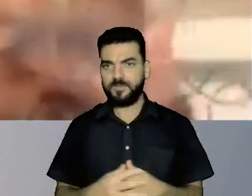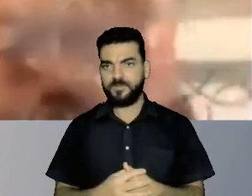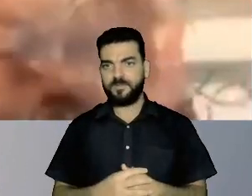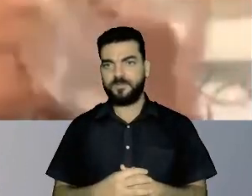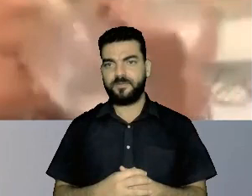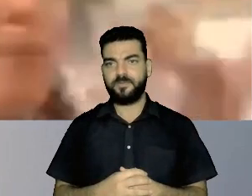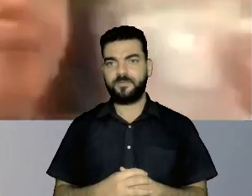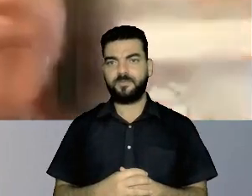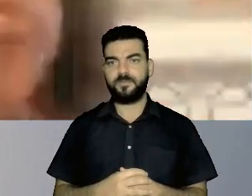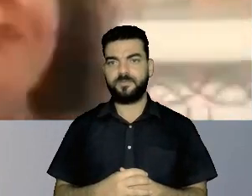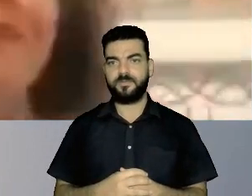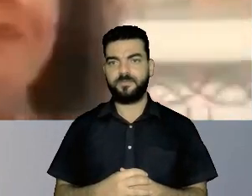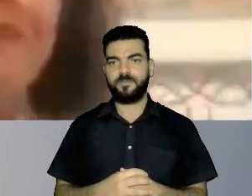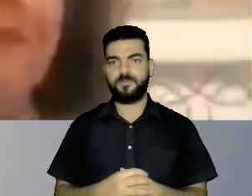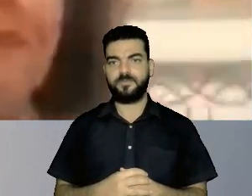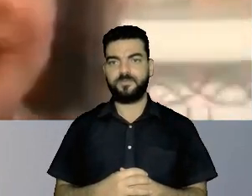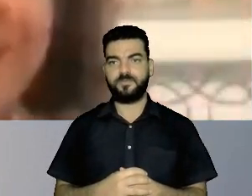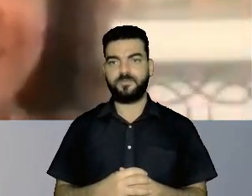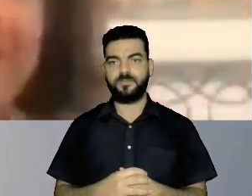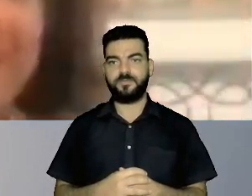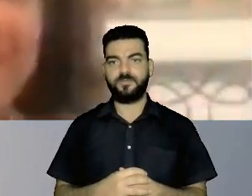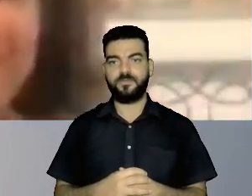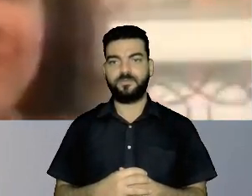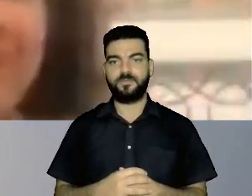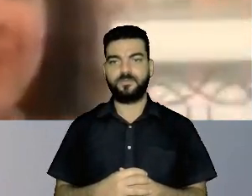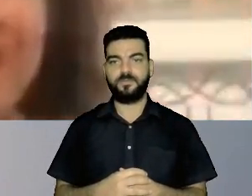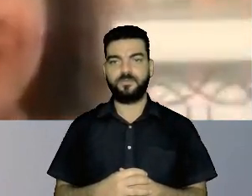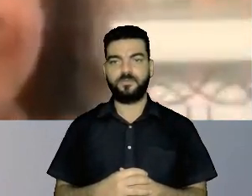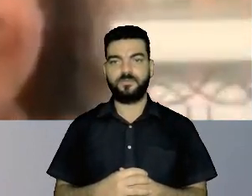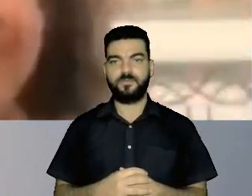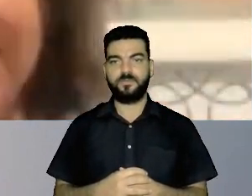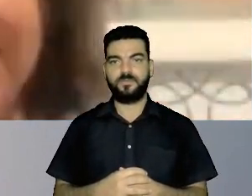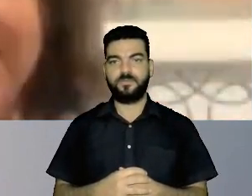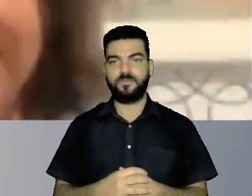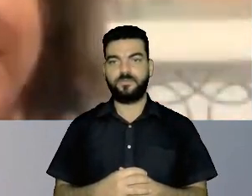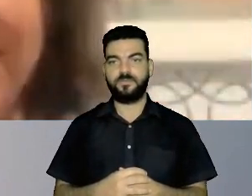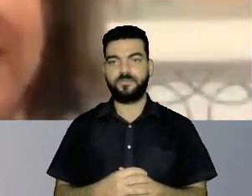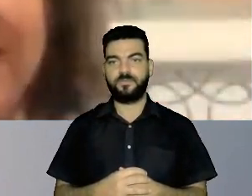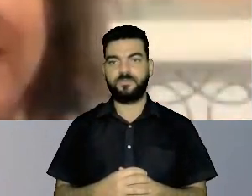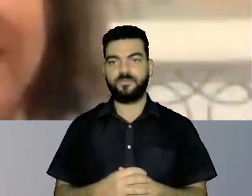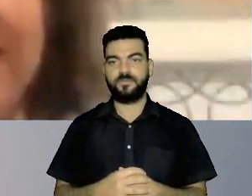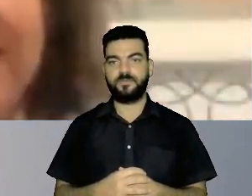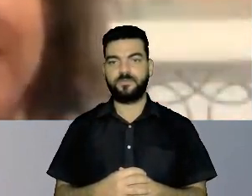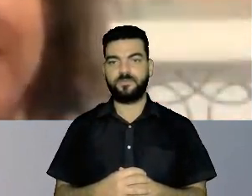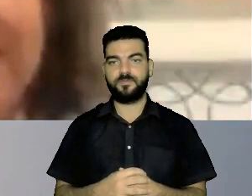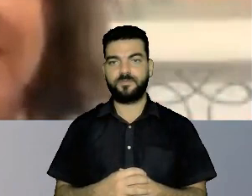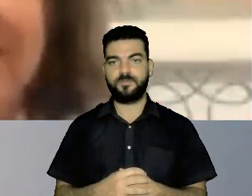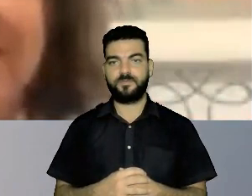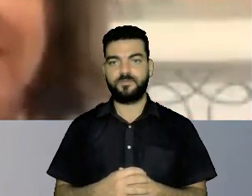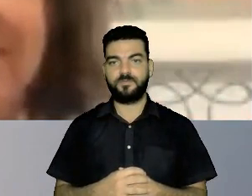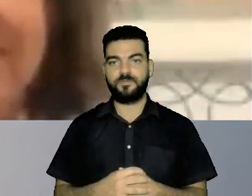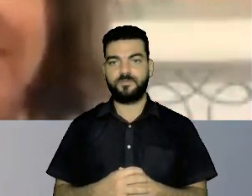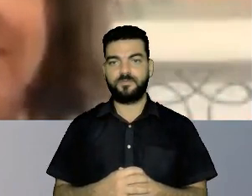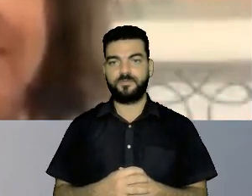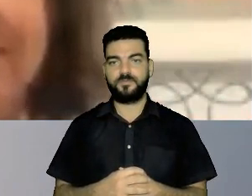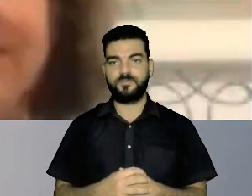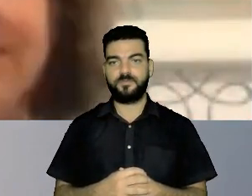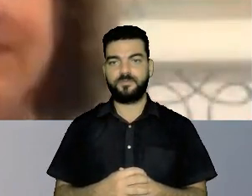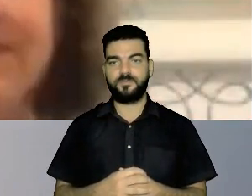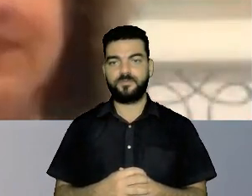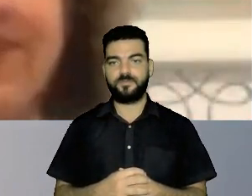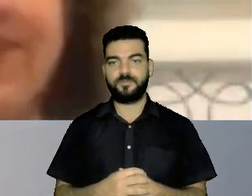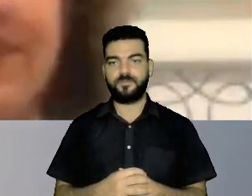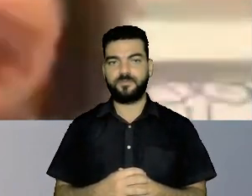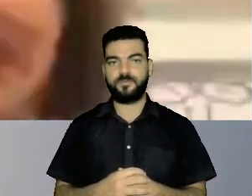que até vou tentar aqui mostrar para vocês enquanto eu falo. Não sei se eu vou conseguir passar para vocês. Deixa eu ver aqui.